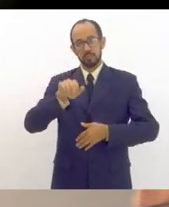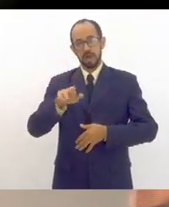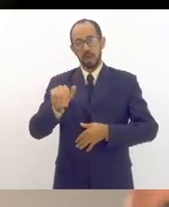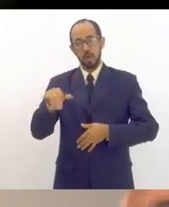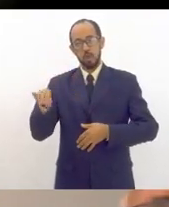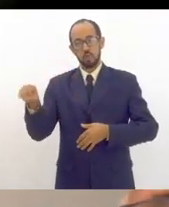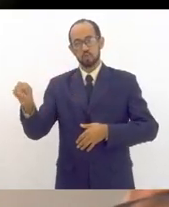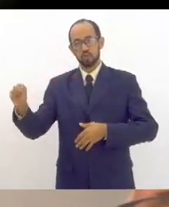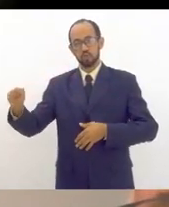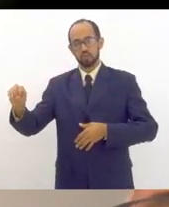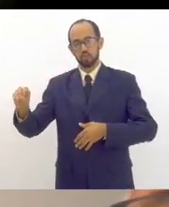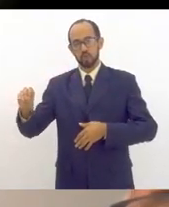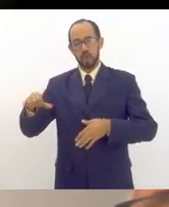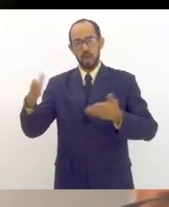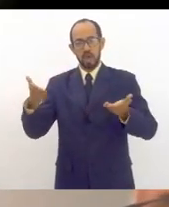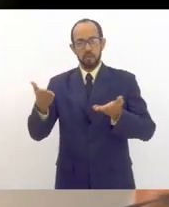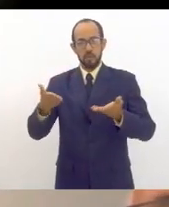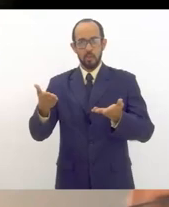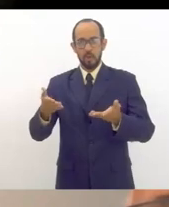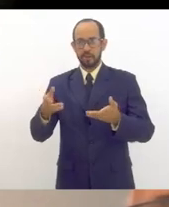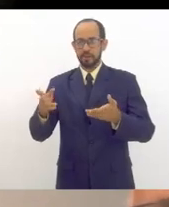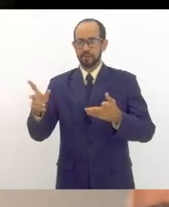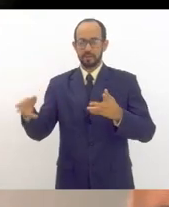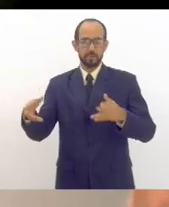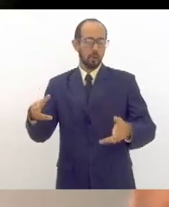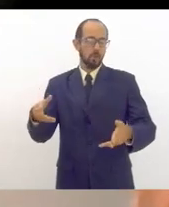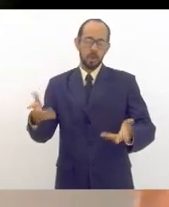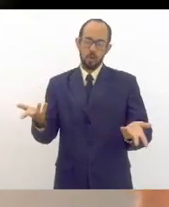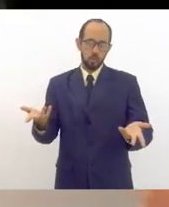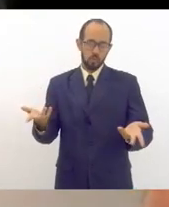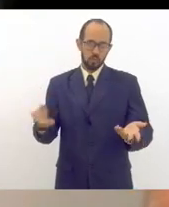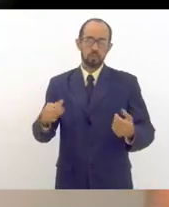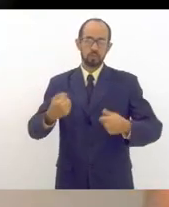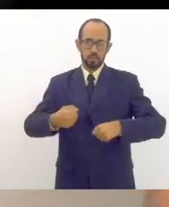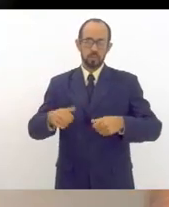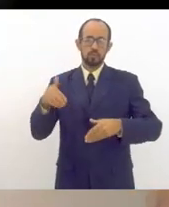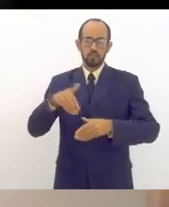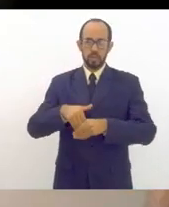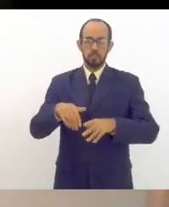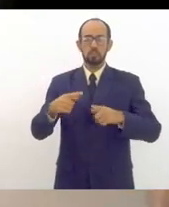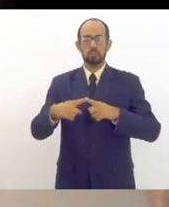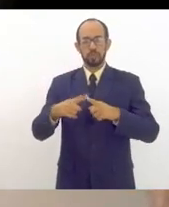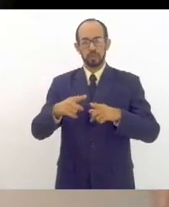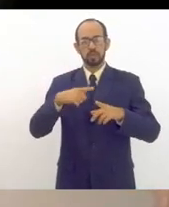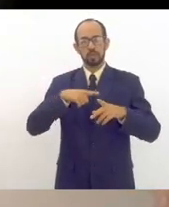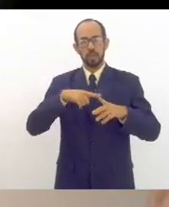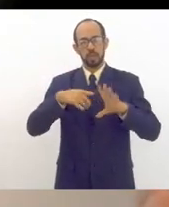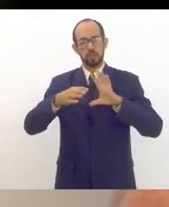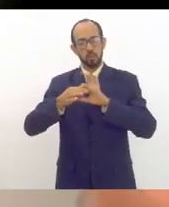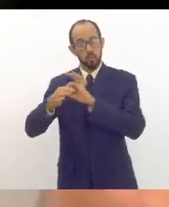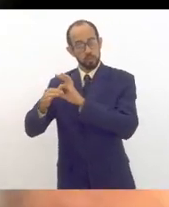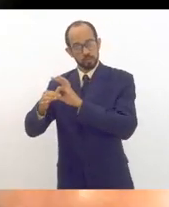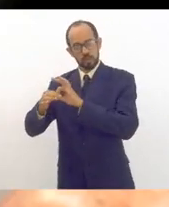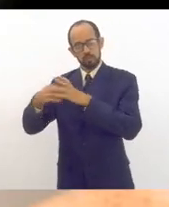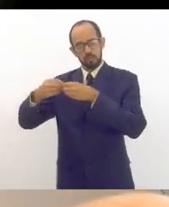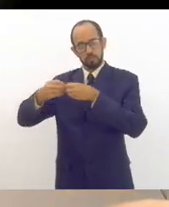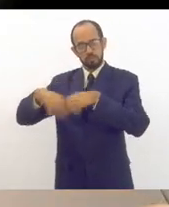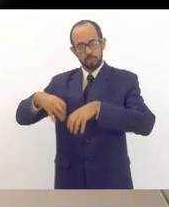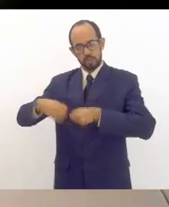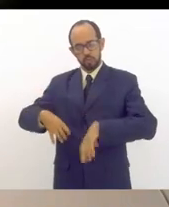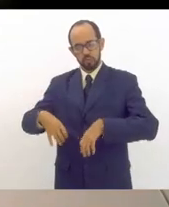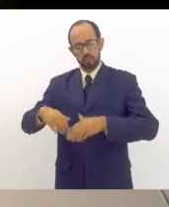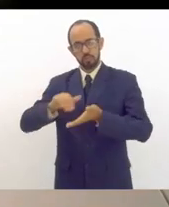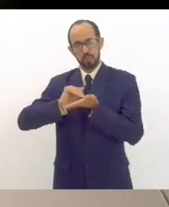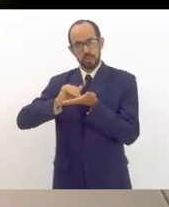projetos, essas duas abordagens, praticamente siamesas. Então, a gente tem que votar, porque há perspectivas de perdas para muitas secretarias